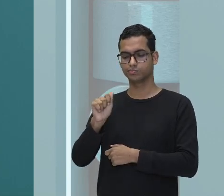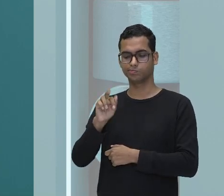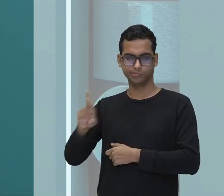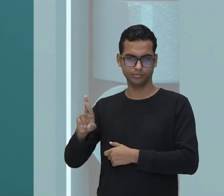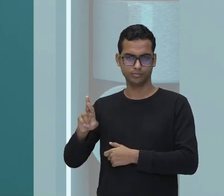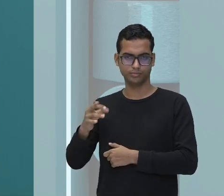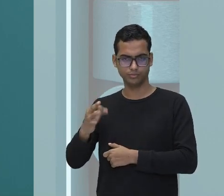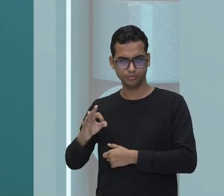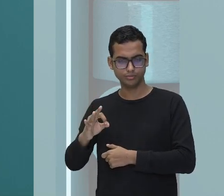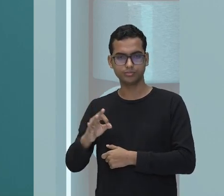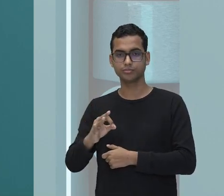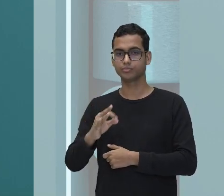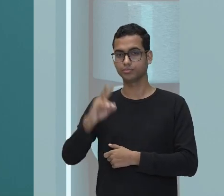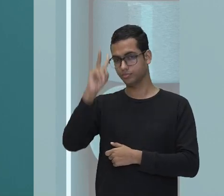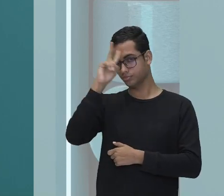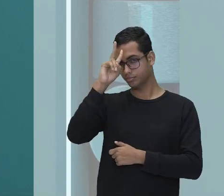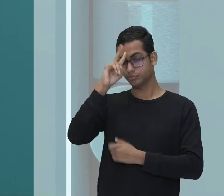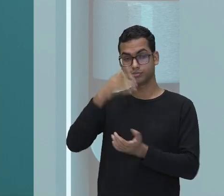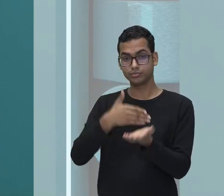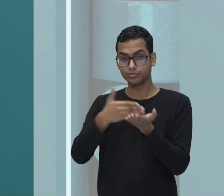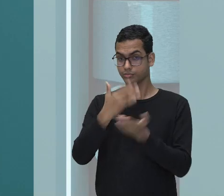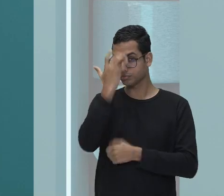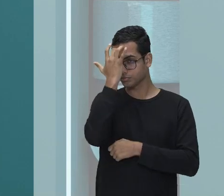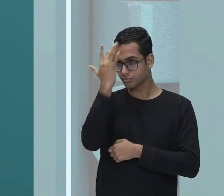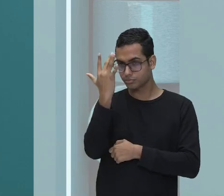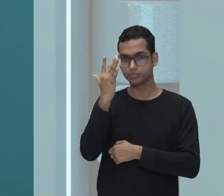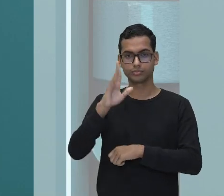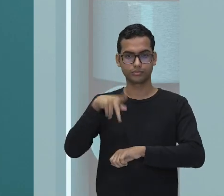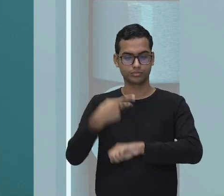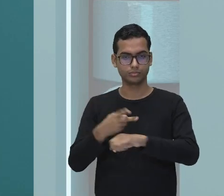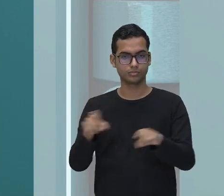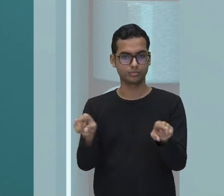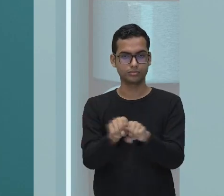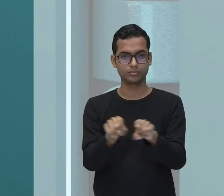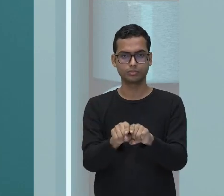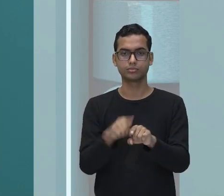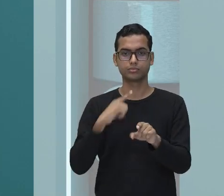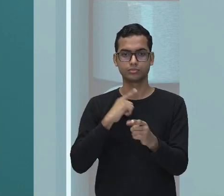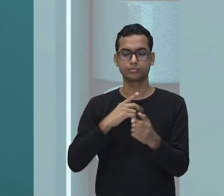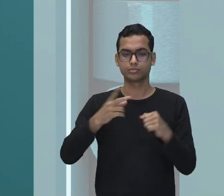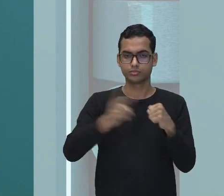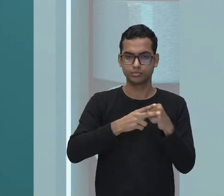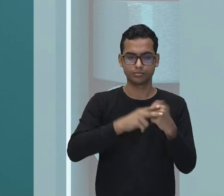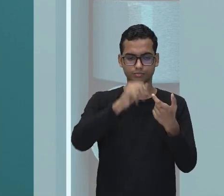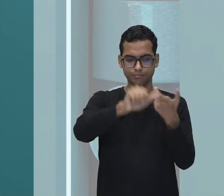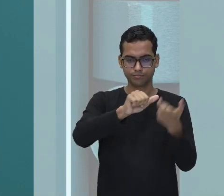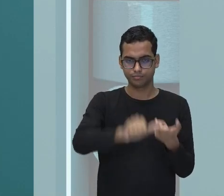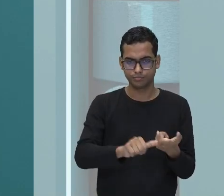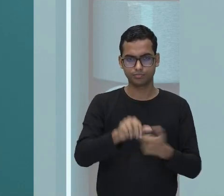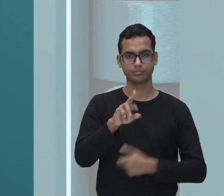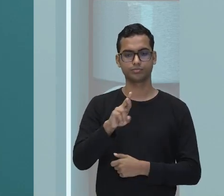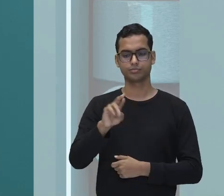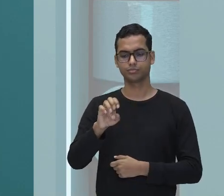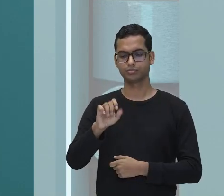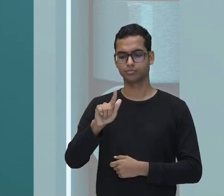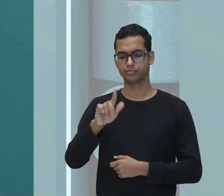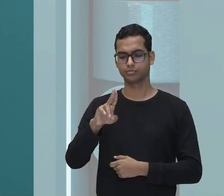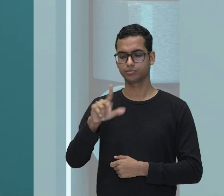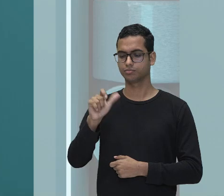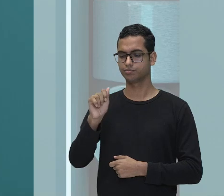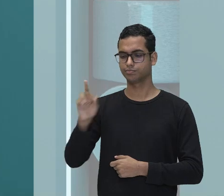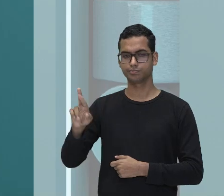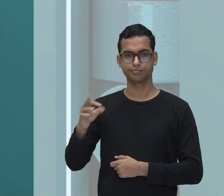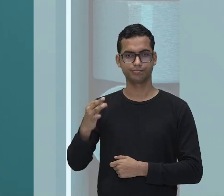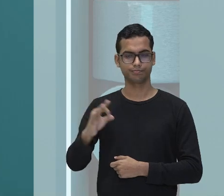que começar pelos mais fáceis. E aí começamos pelos verbos regulares. E aí percebemos também,